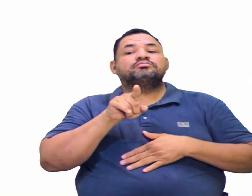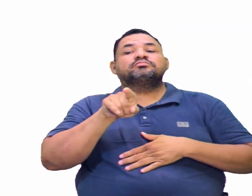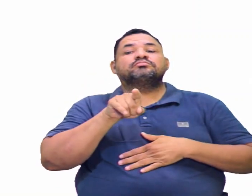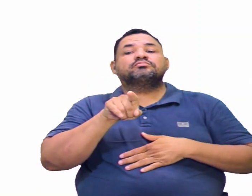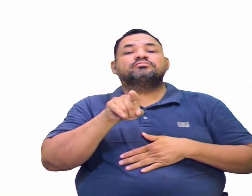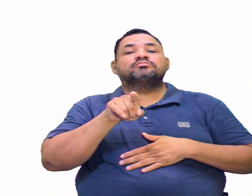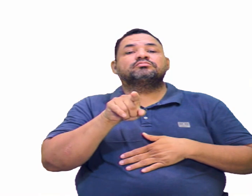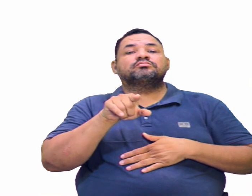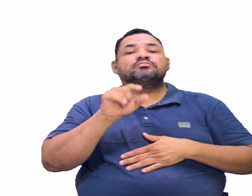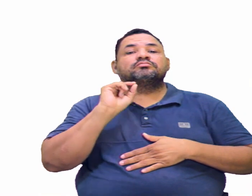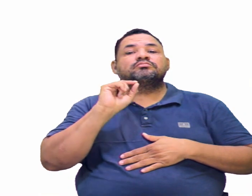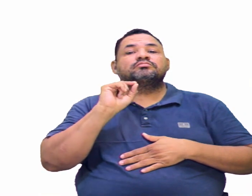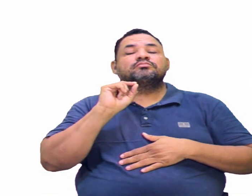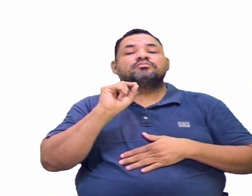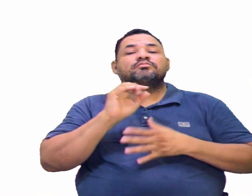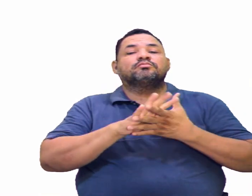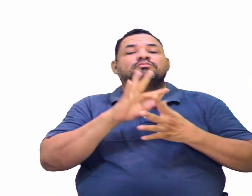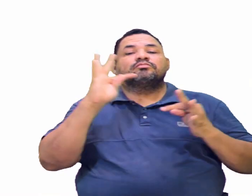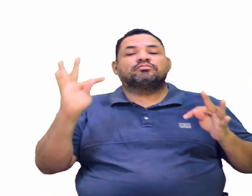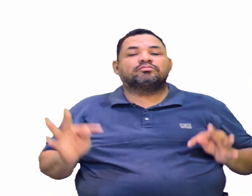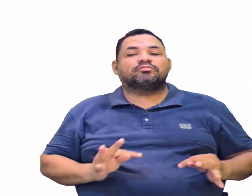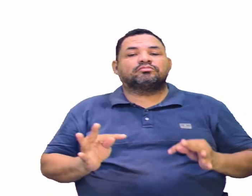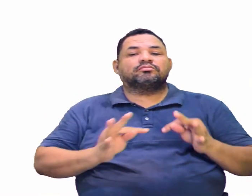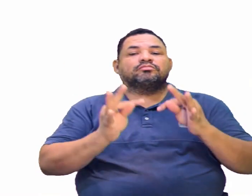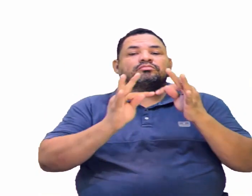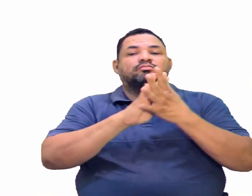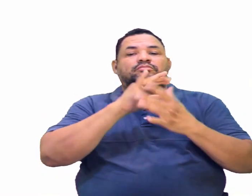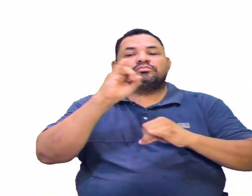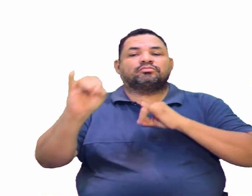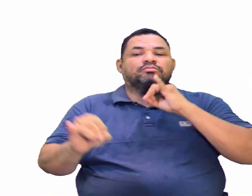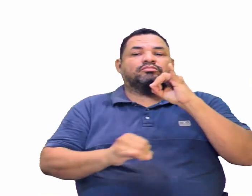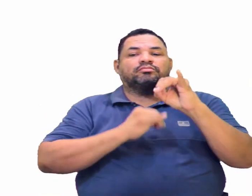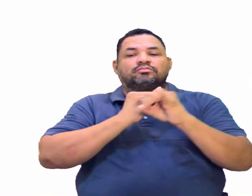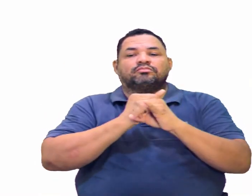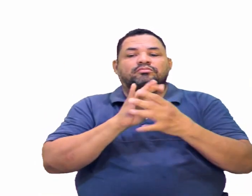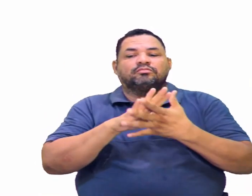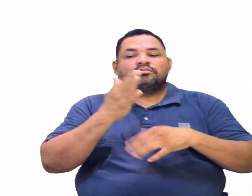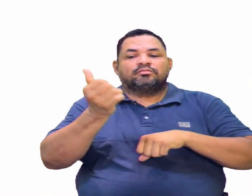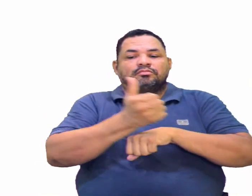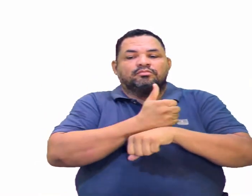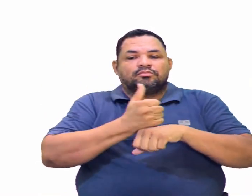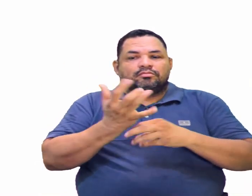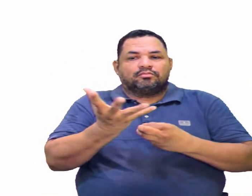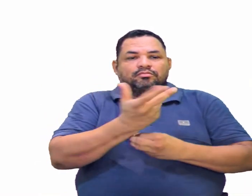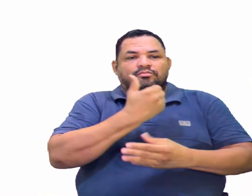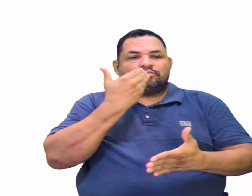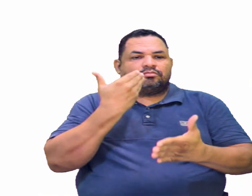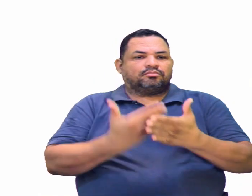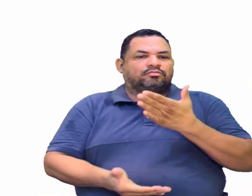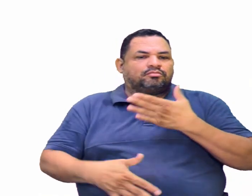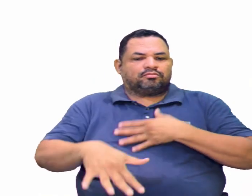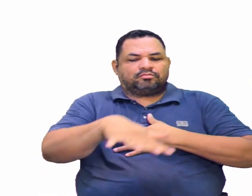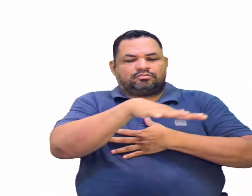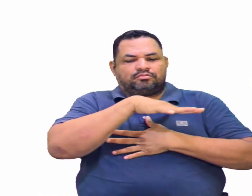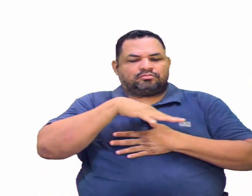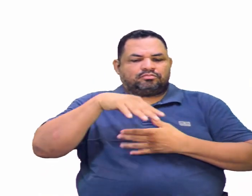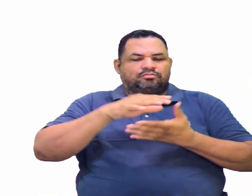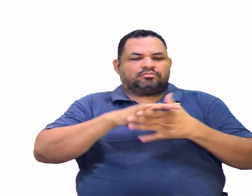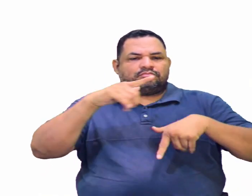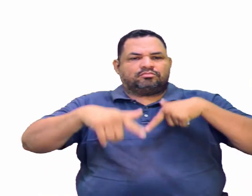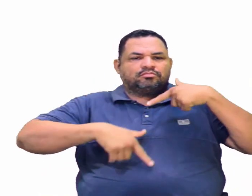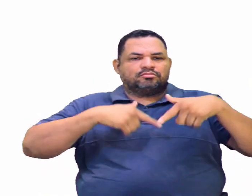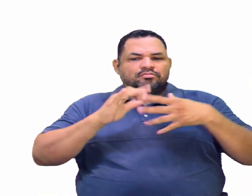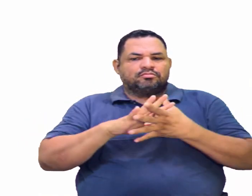você, com as tecnologias digitais, o artista perdeu espaço para